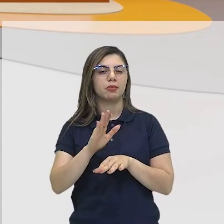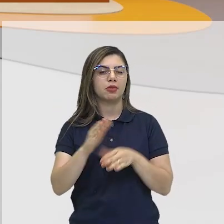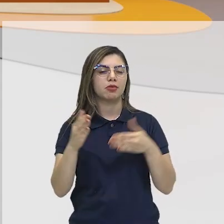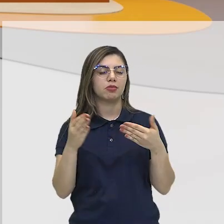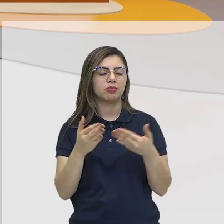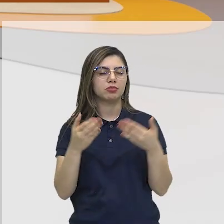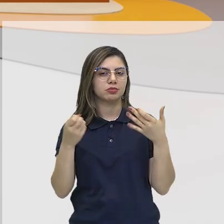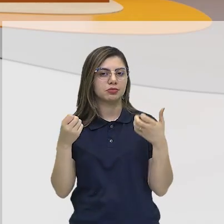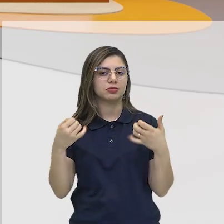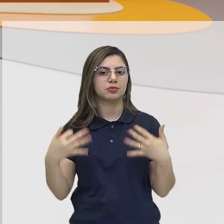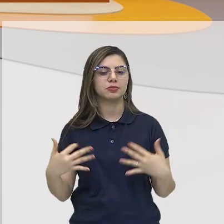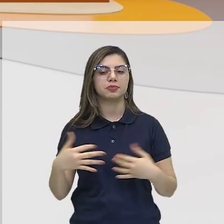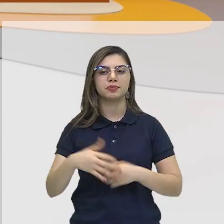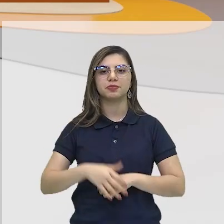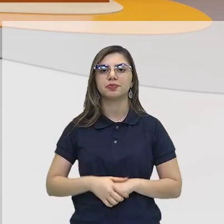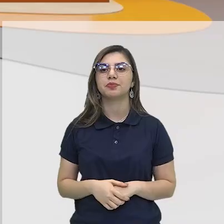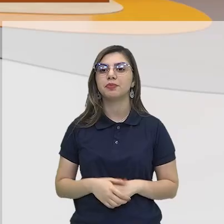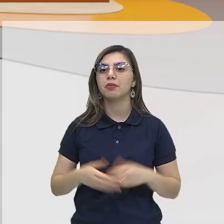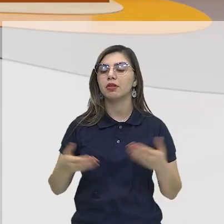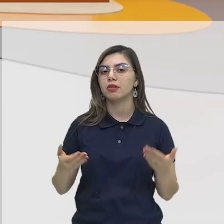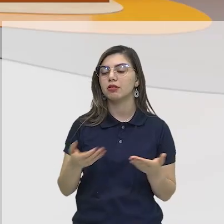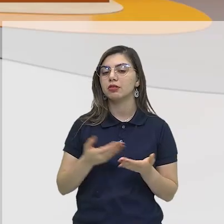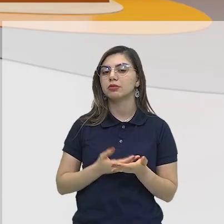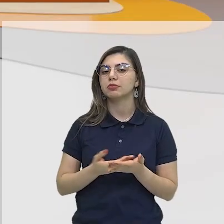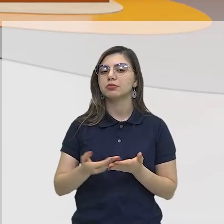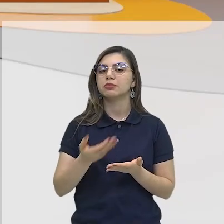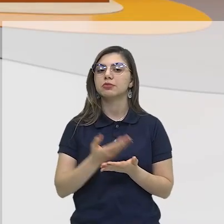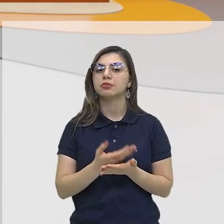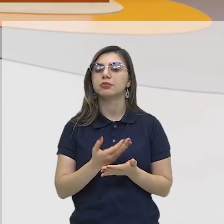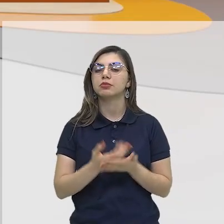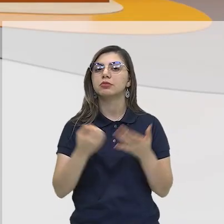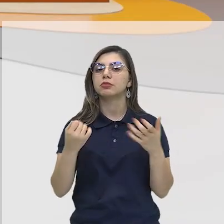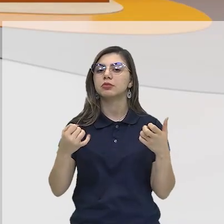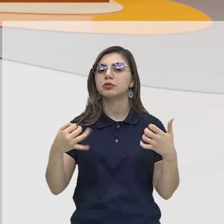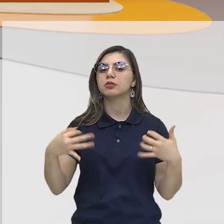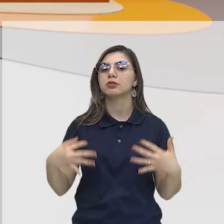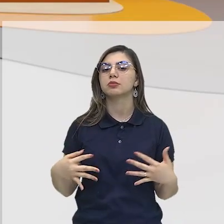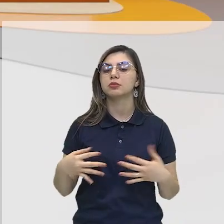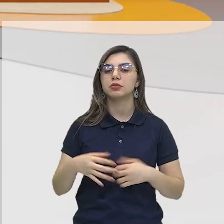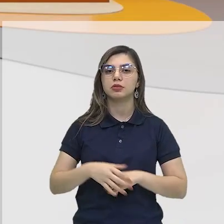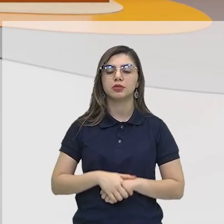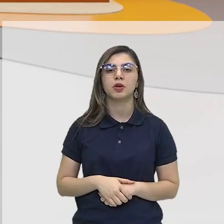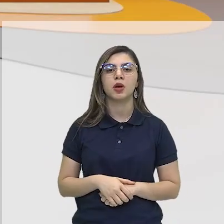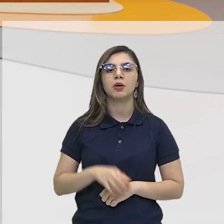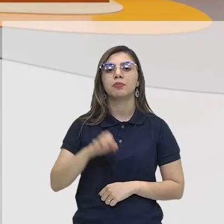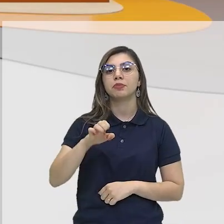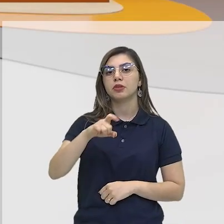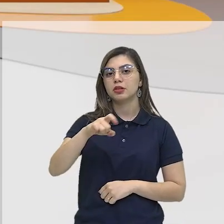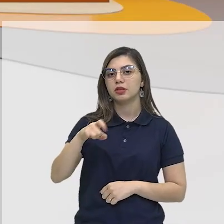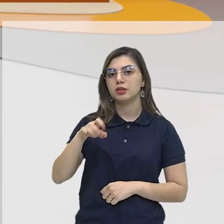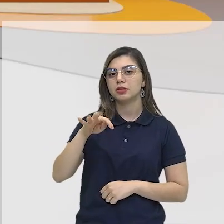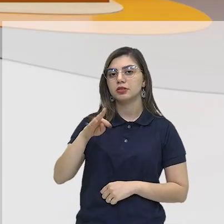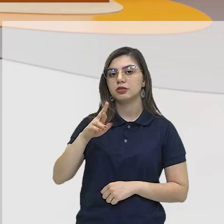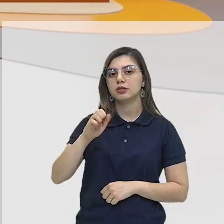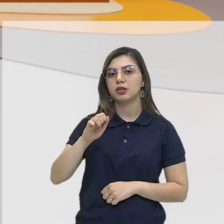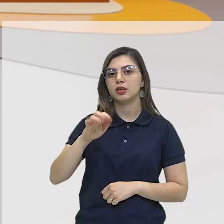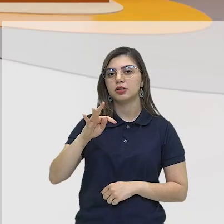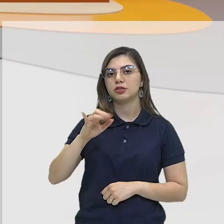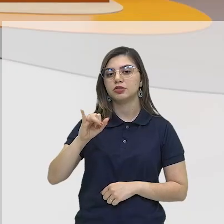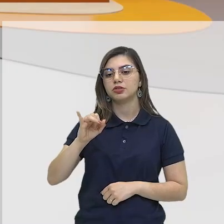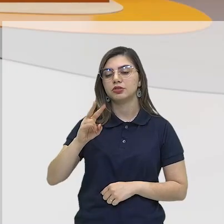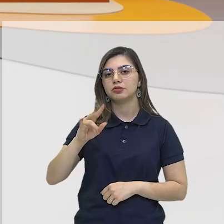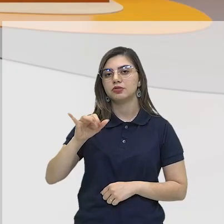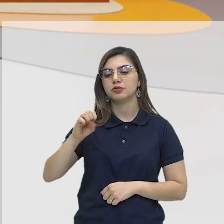uma delas. A gente inicia esse nosso momento falando do que é extrativismo animal e colocando